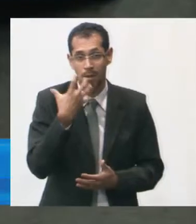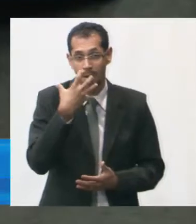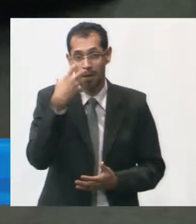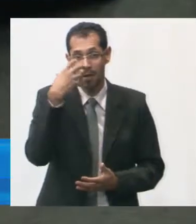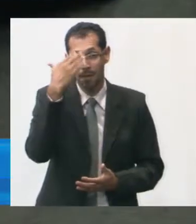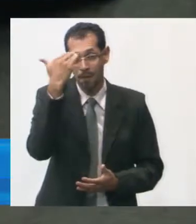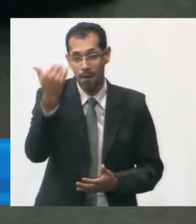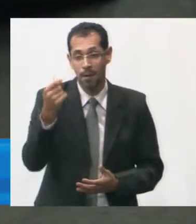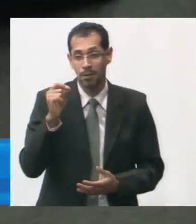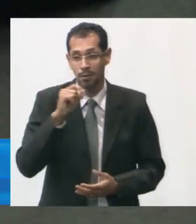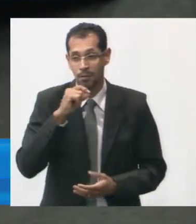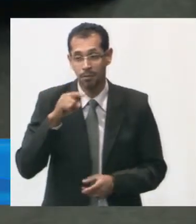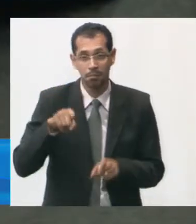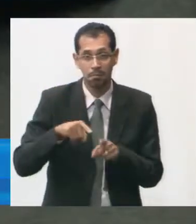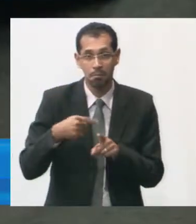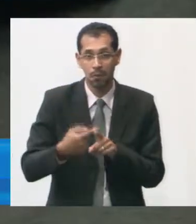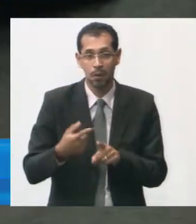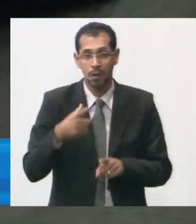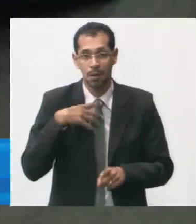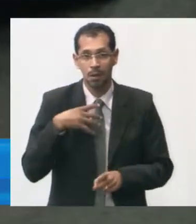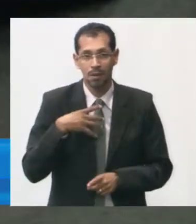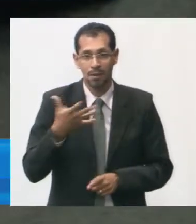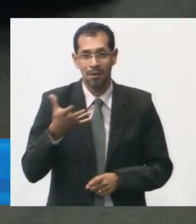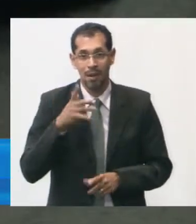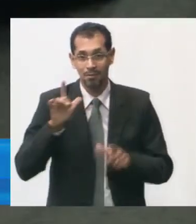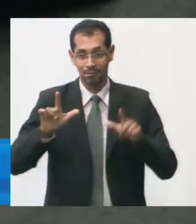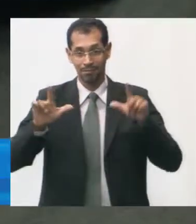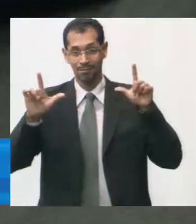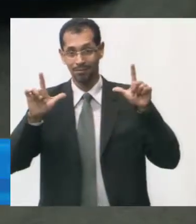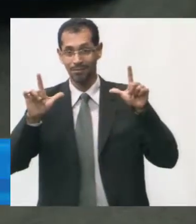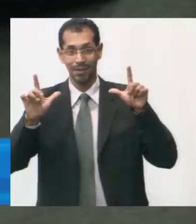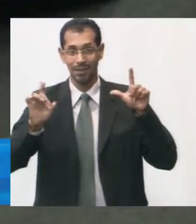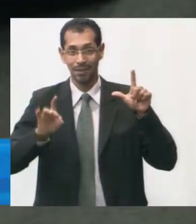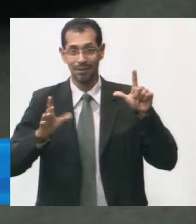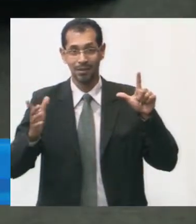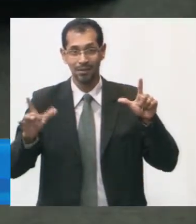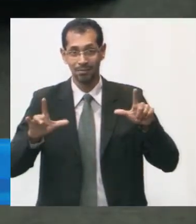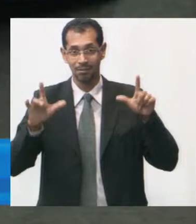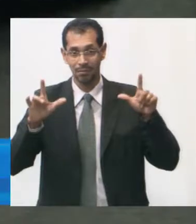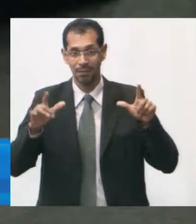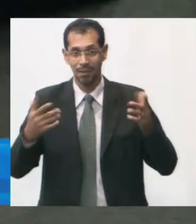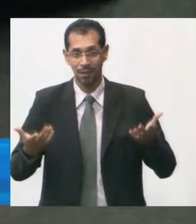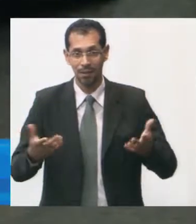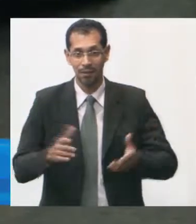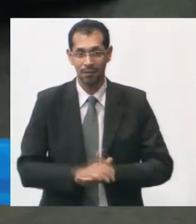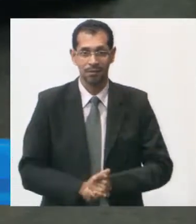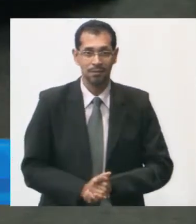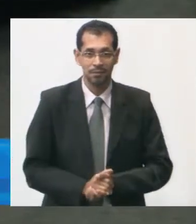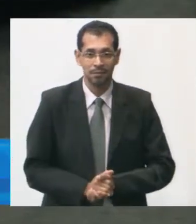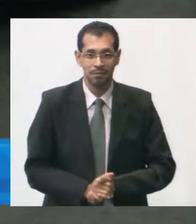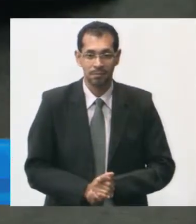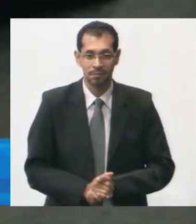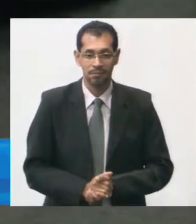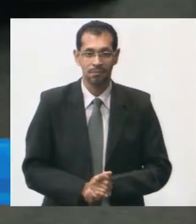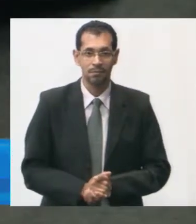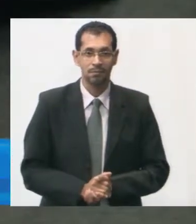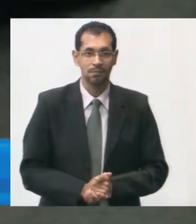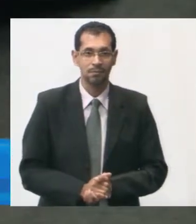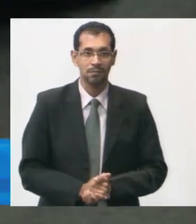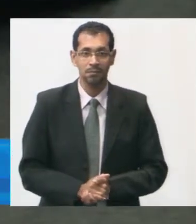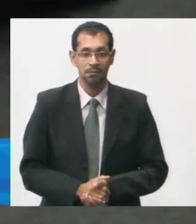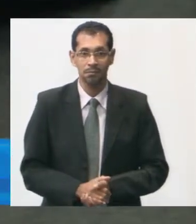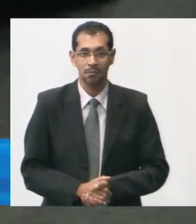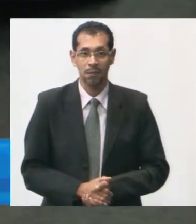5 assessores, no gabinete tem 15. Esse é o vereador Carmen Miranda, que não faz o seu